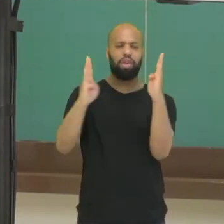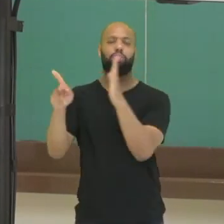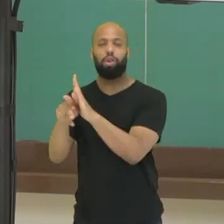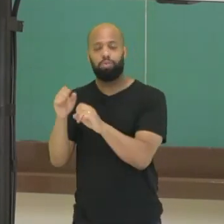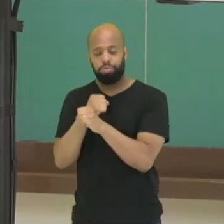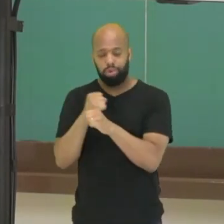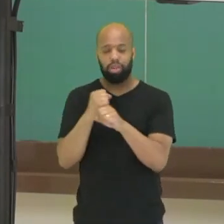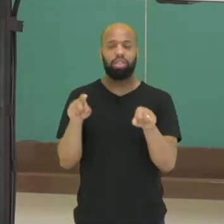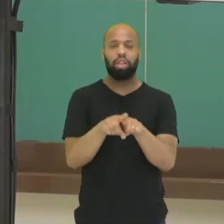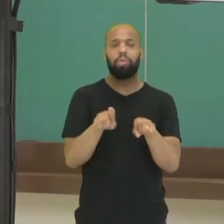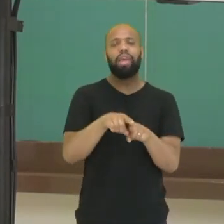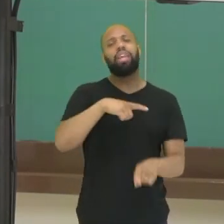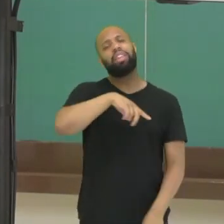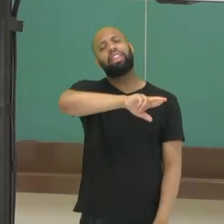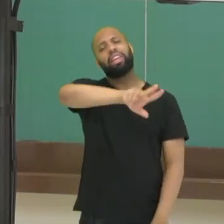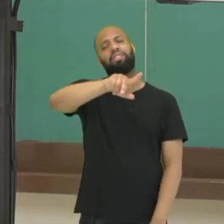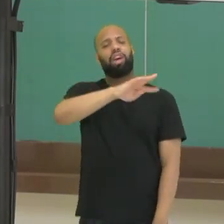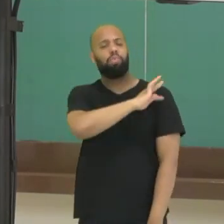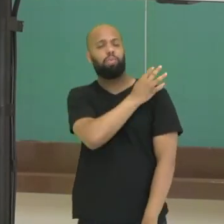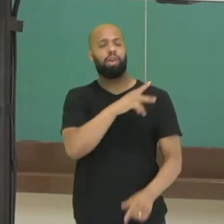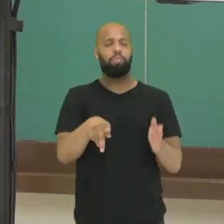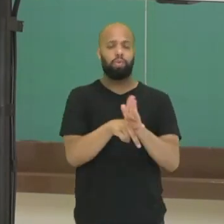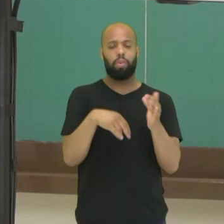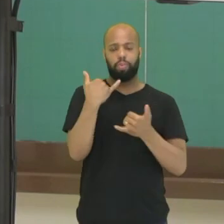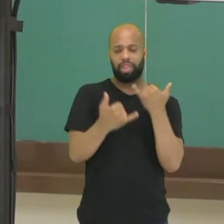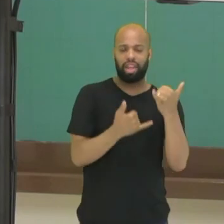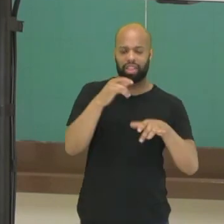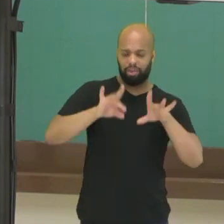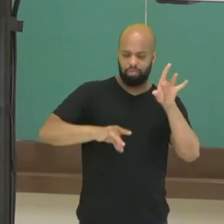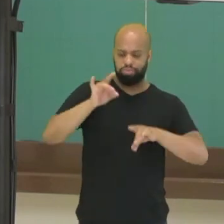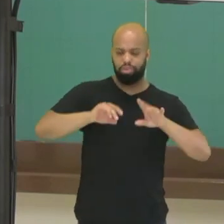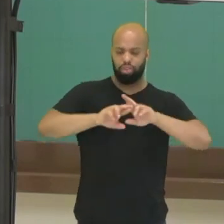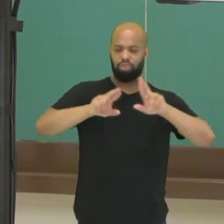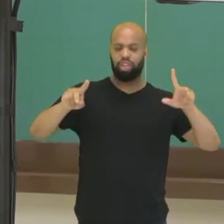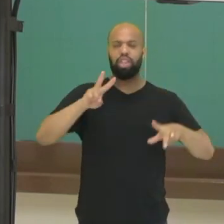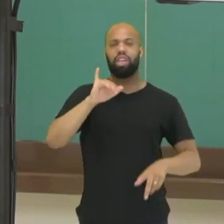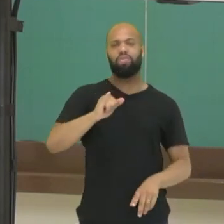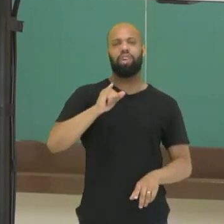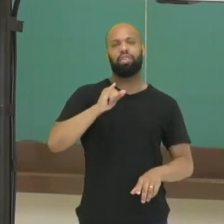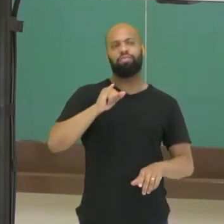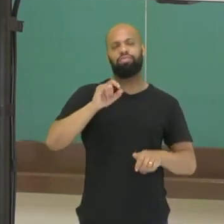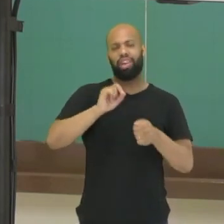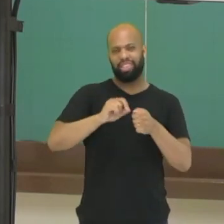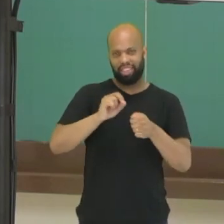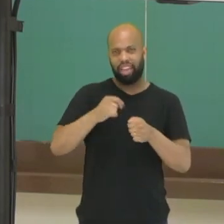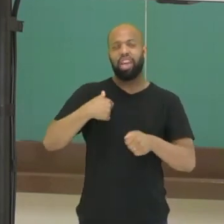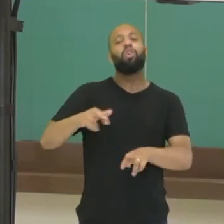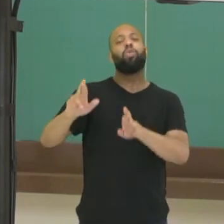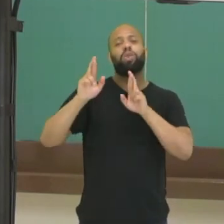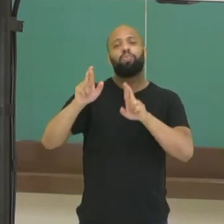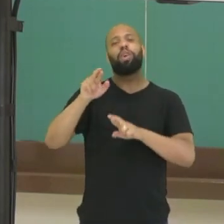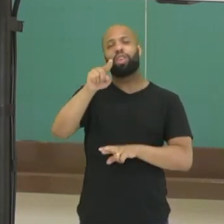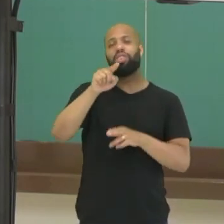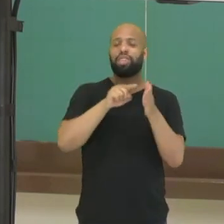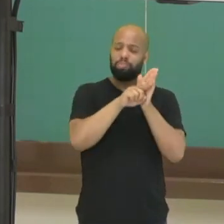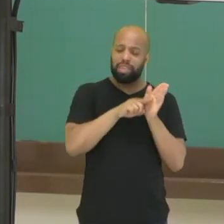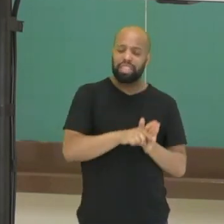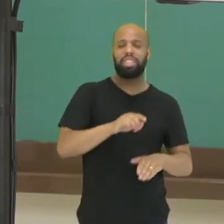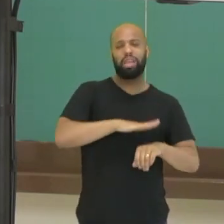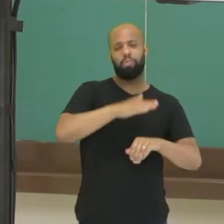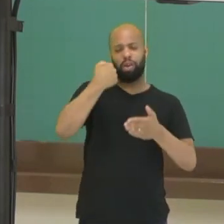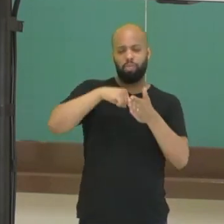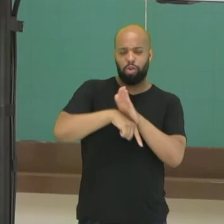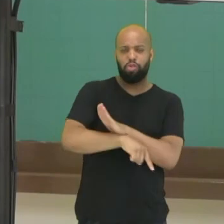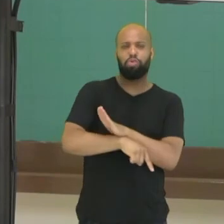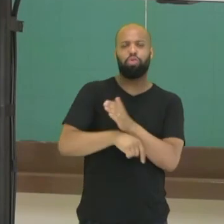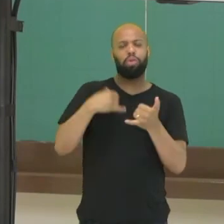né? Tem diversas técnicas de jogos teatrais diferentes para a gente trabalhar. Espero que vocês pesquisem mais e